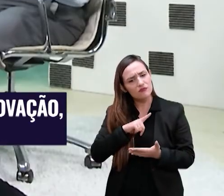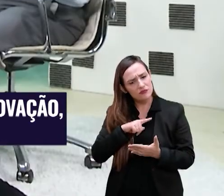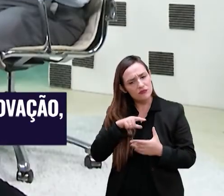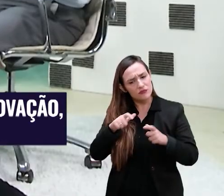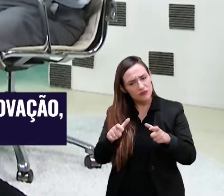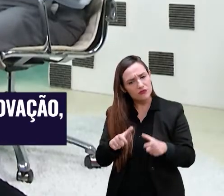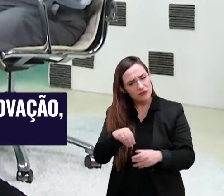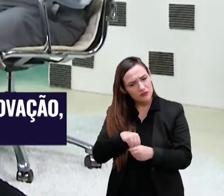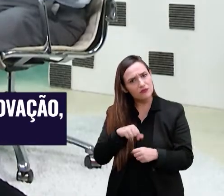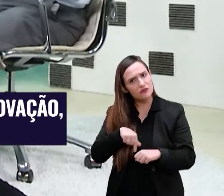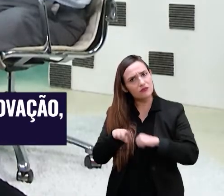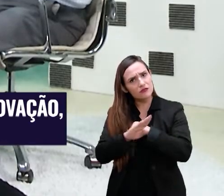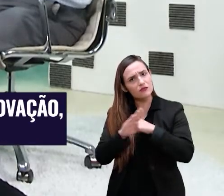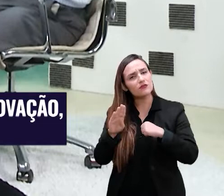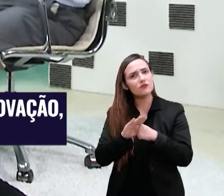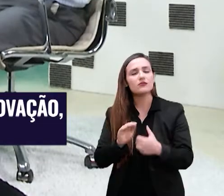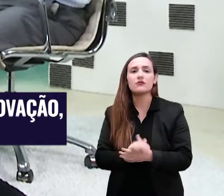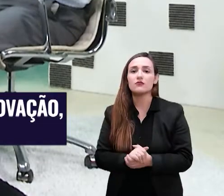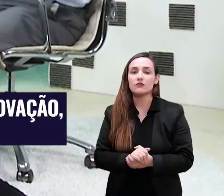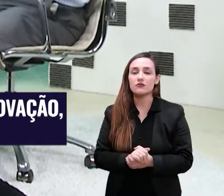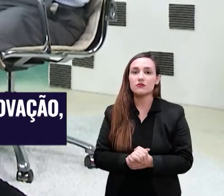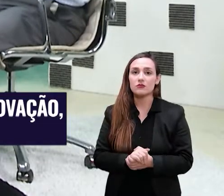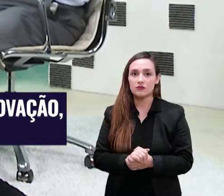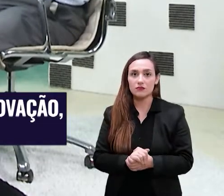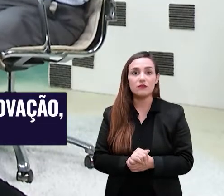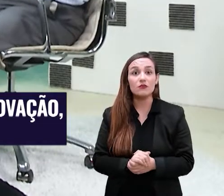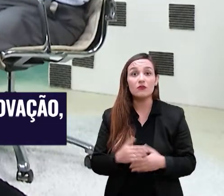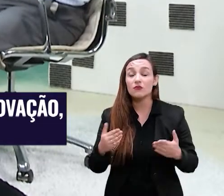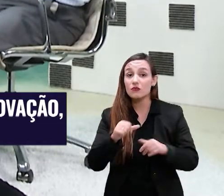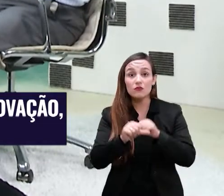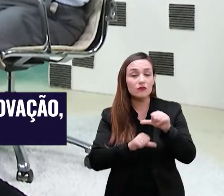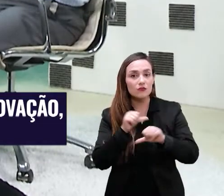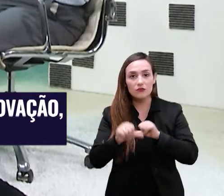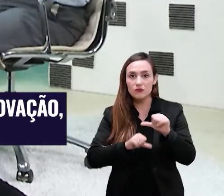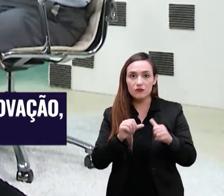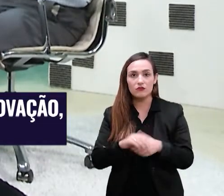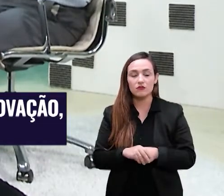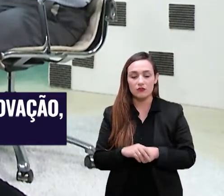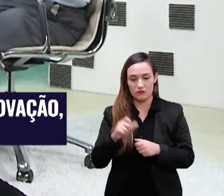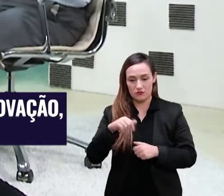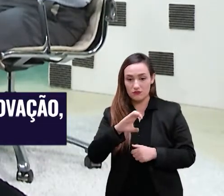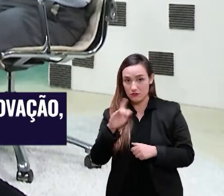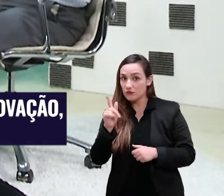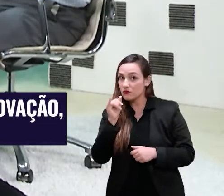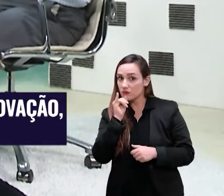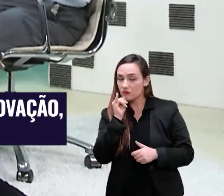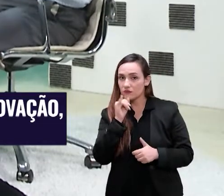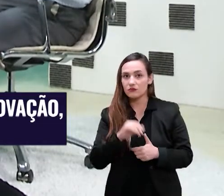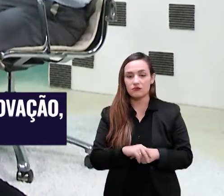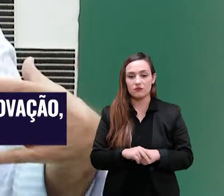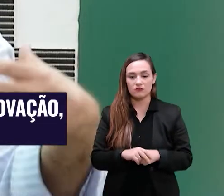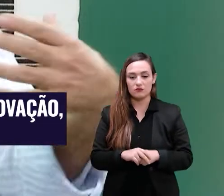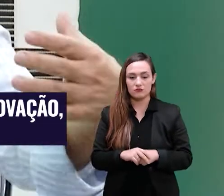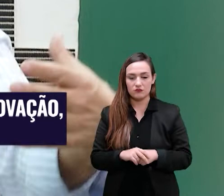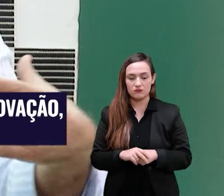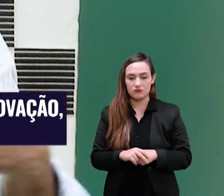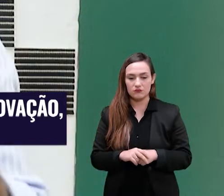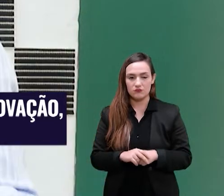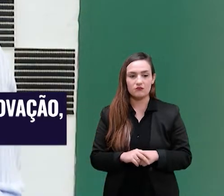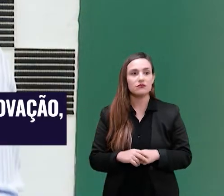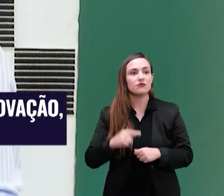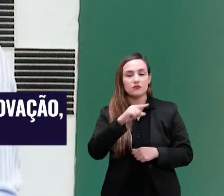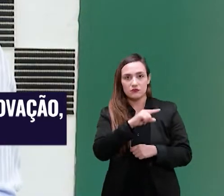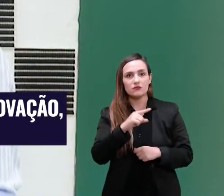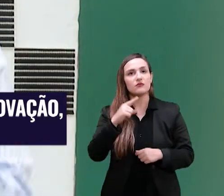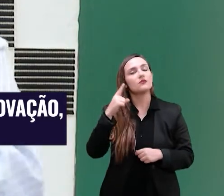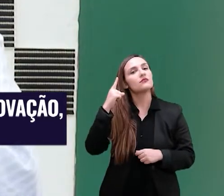assim que a gente teve uma derivação, um ano de mudança. A gente deixou de estar só, por exemplo, aqui em Campo Grande, no prédio principal, que fica na